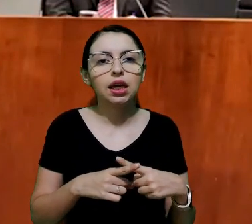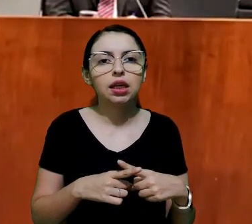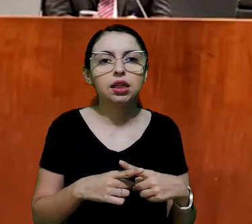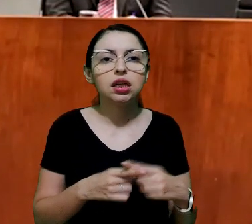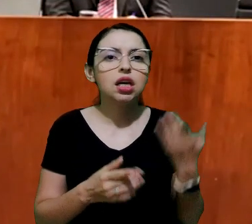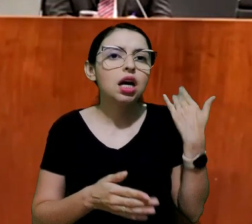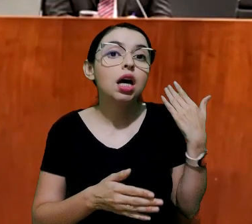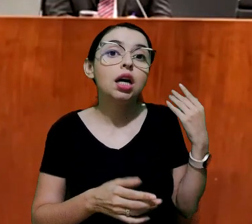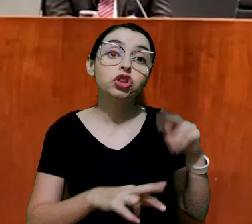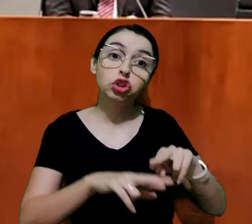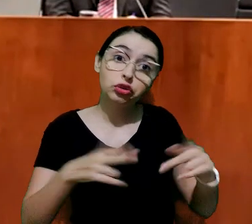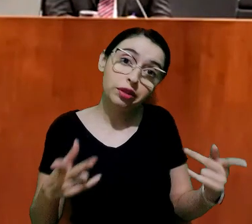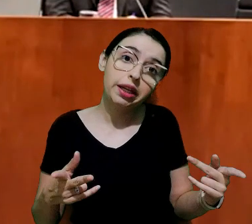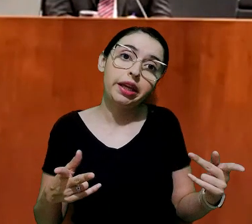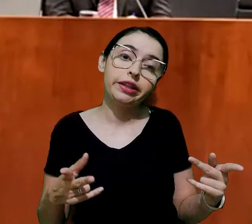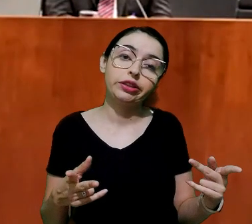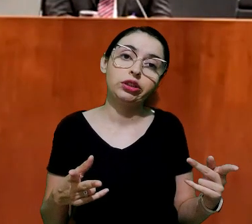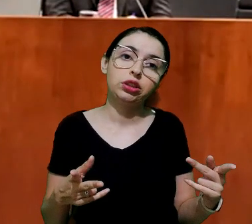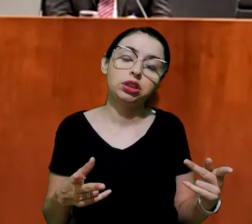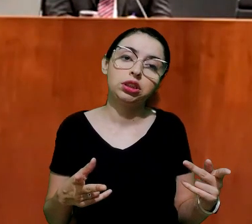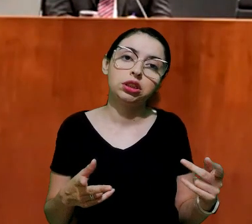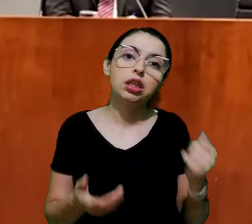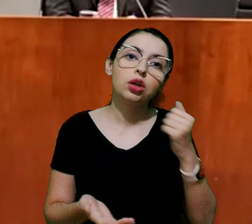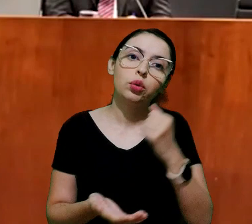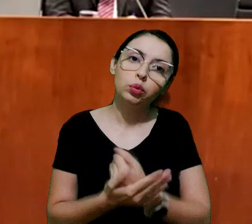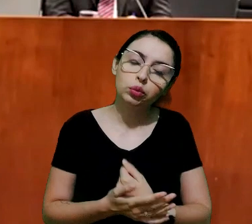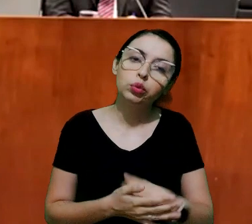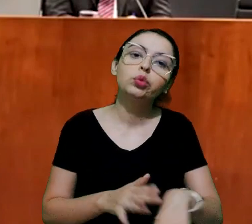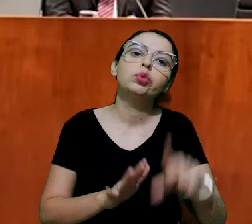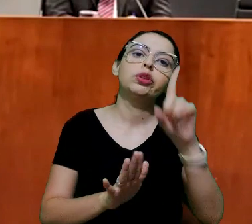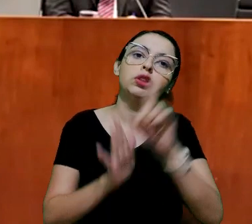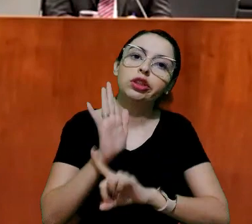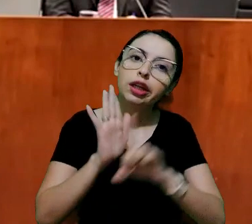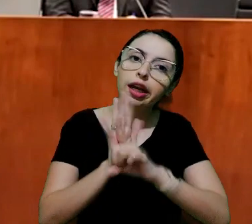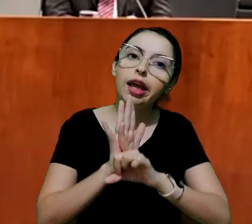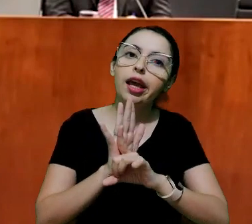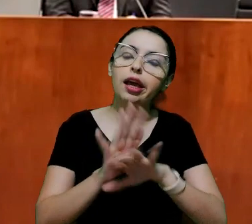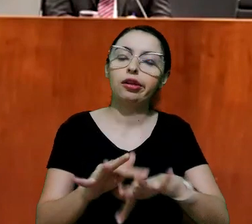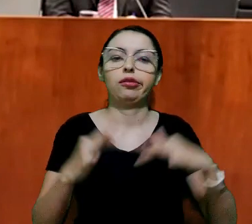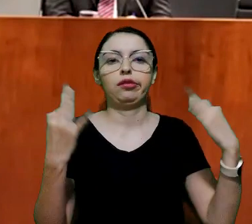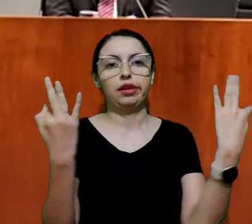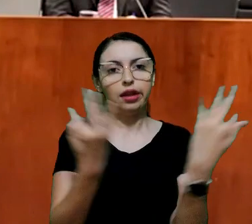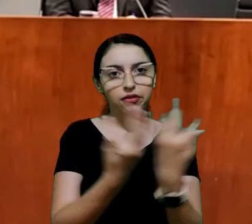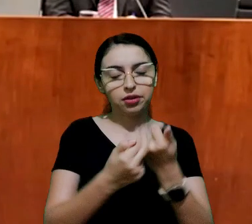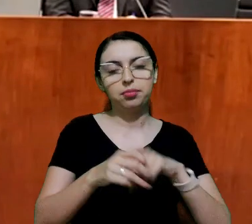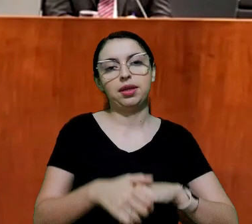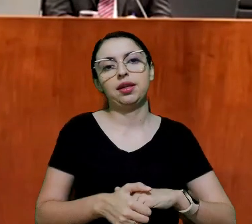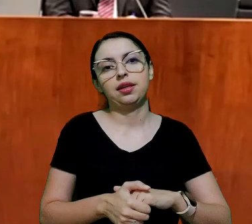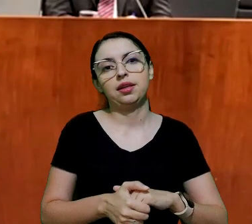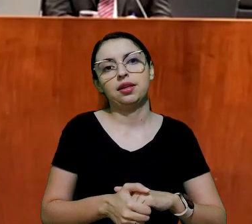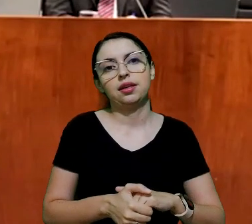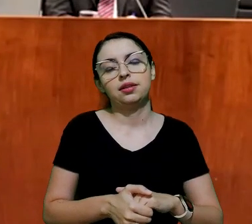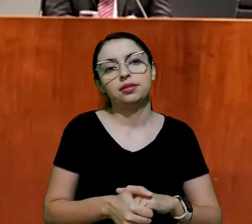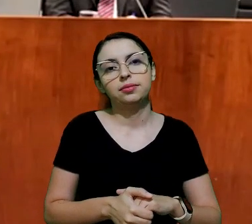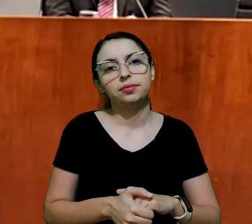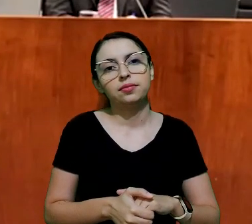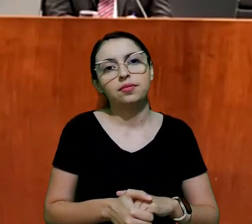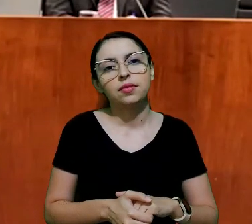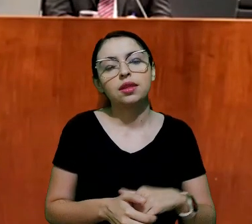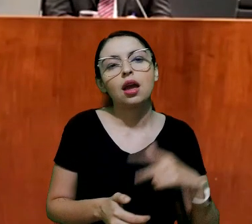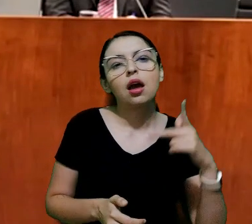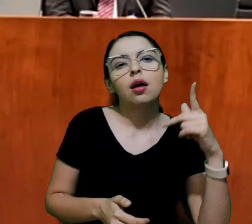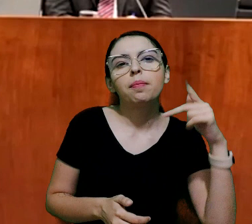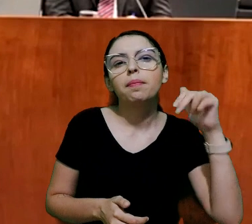tinha antes, que era garantir a patrimonialidade da família. Não é à toa que as palavrinhas patrimônio